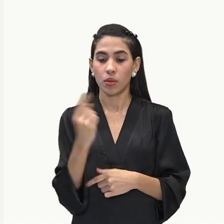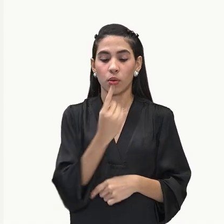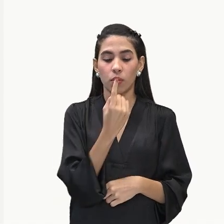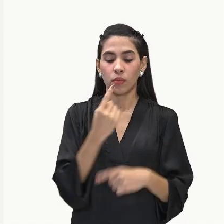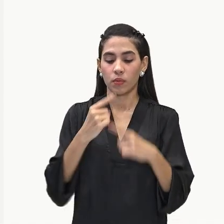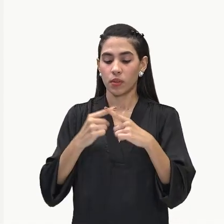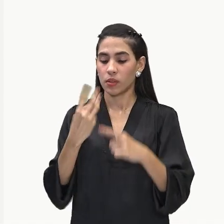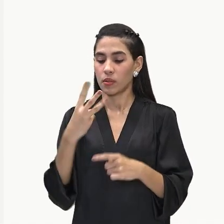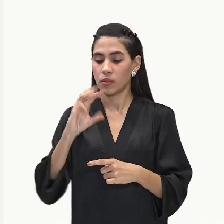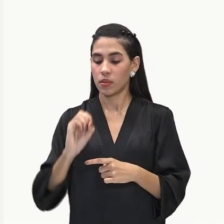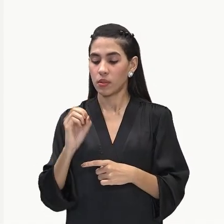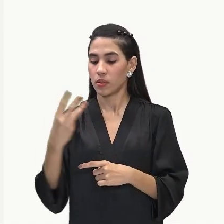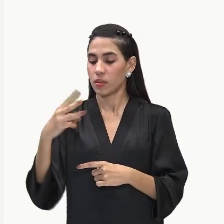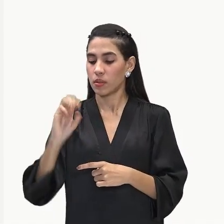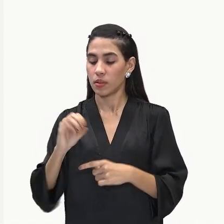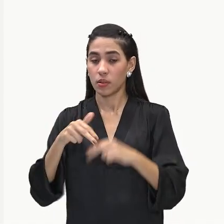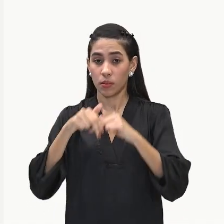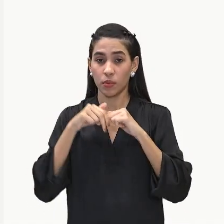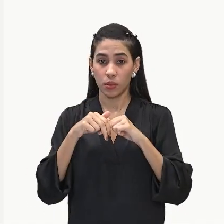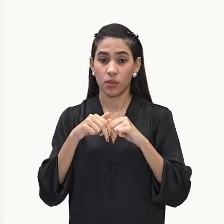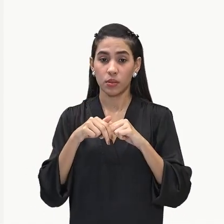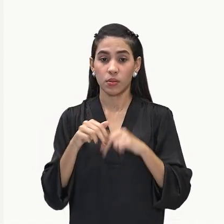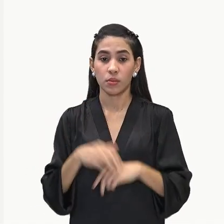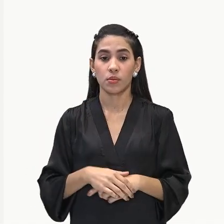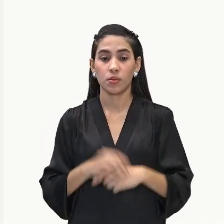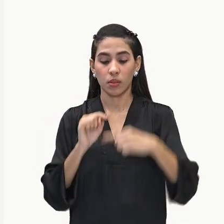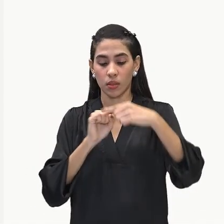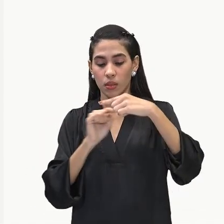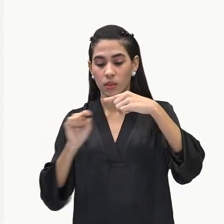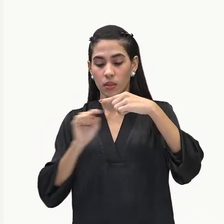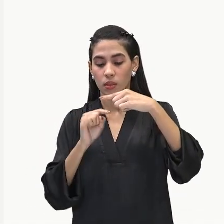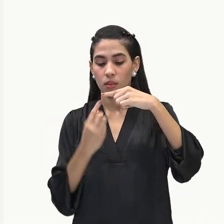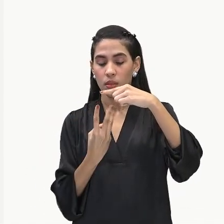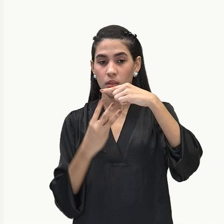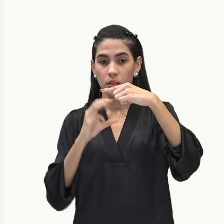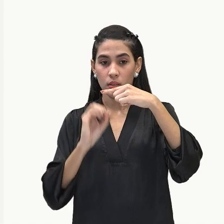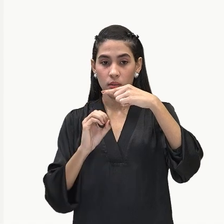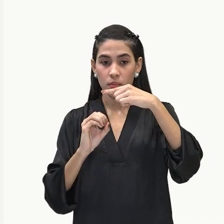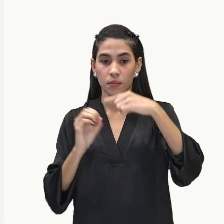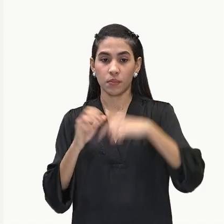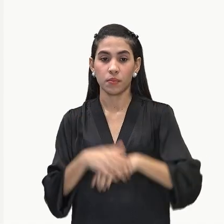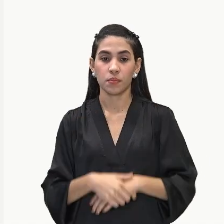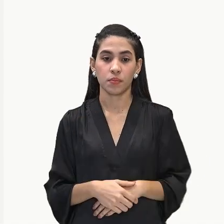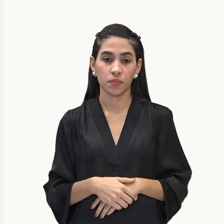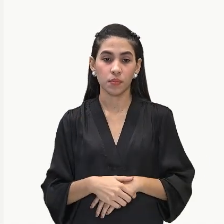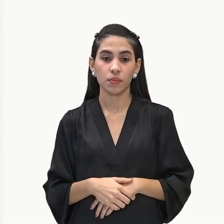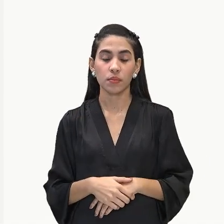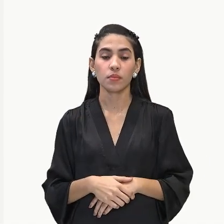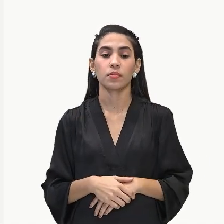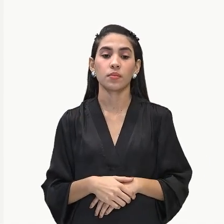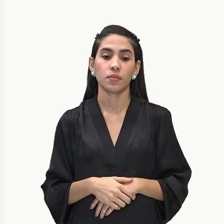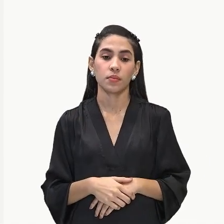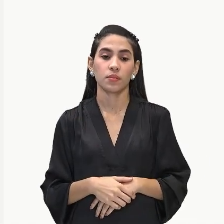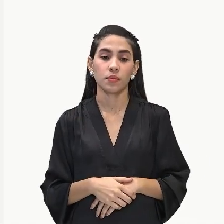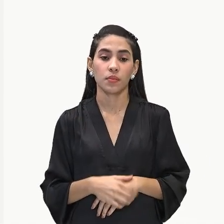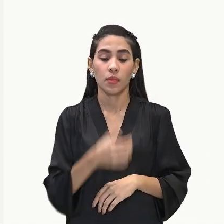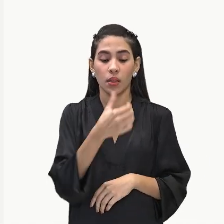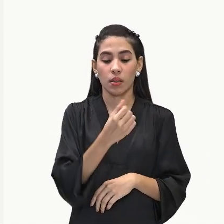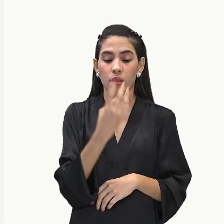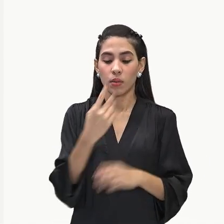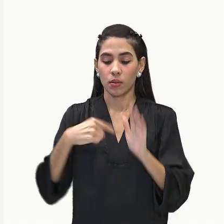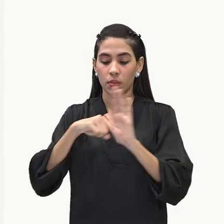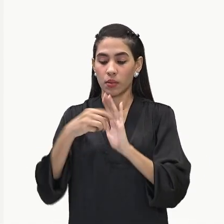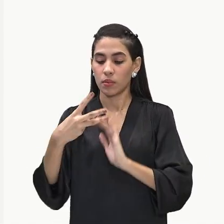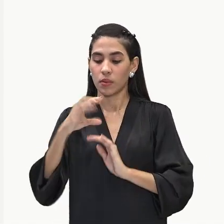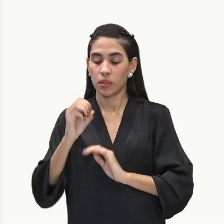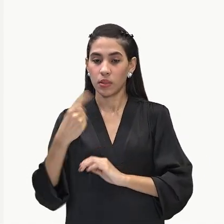30, 30. Por isso que aqui no denominador ficam esses valores. 64 menos 30,